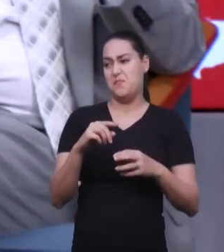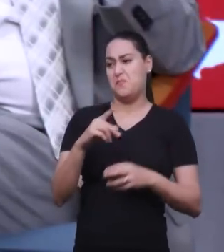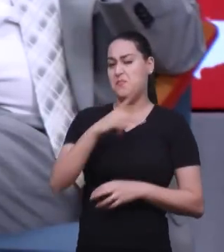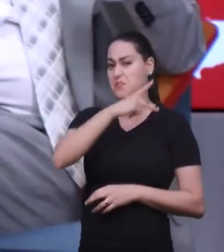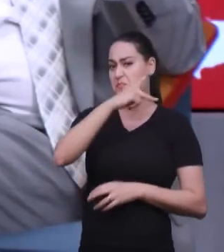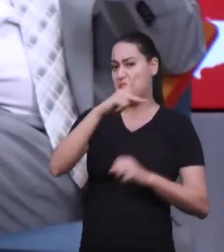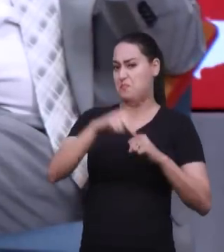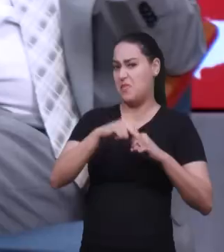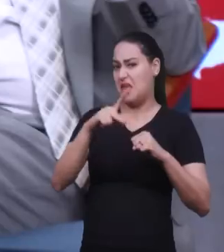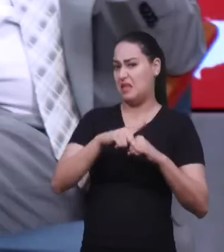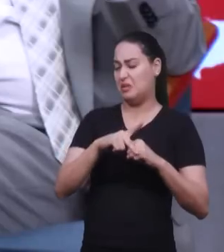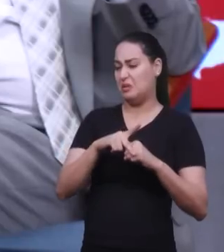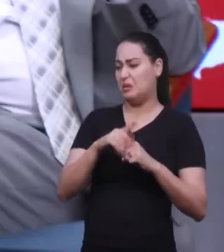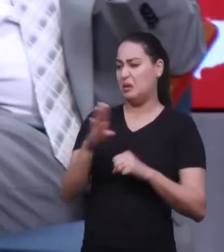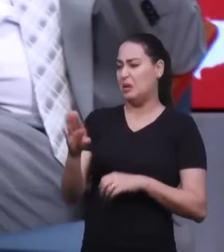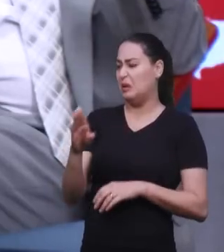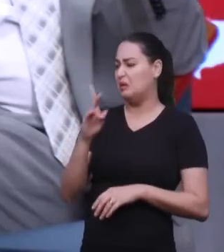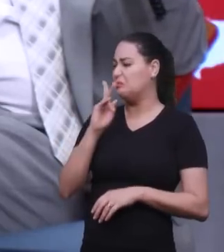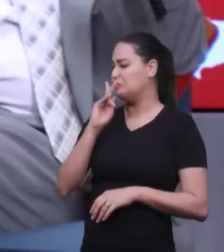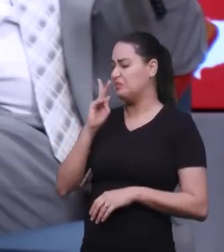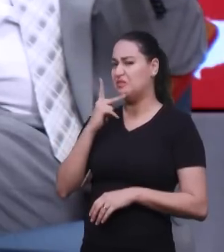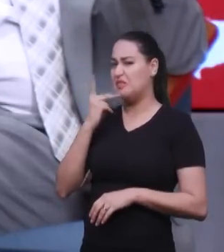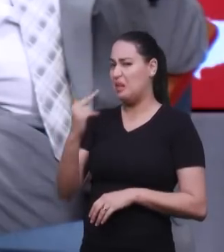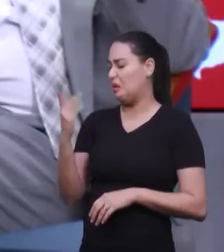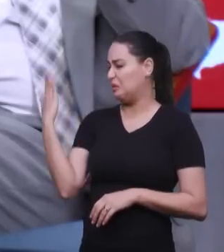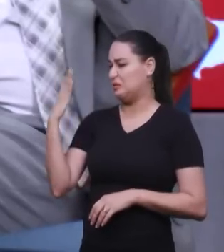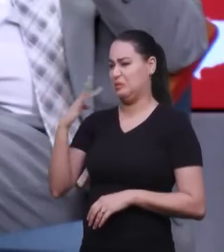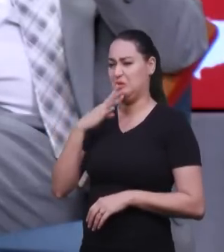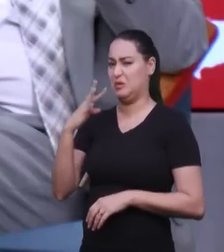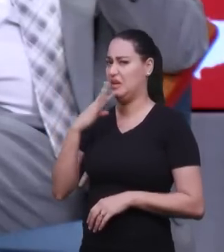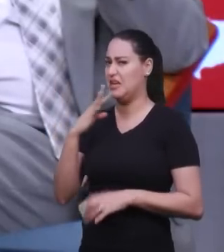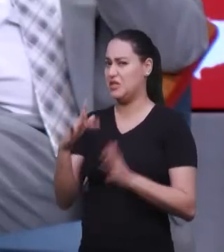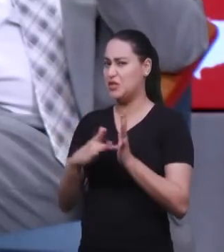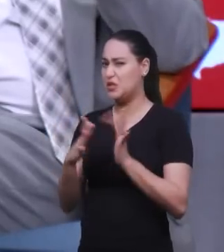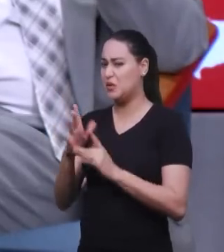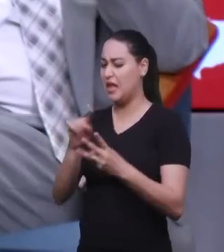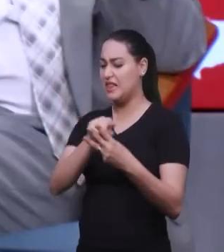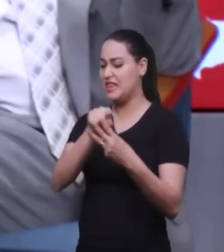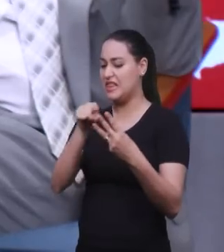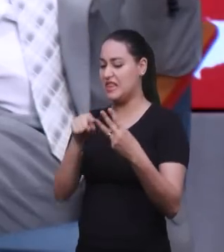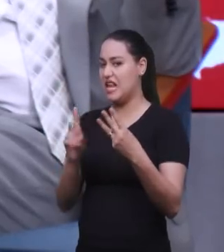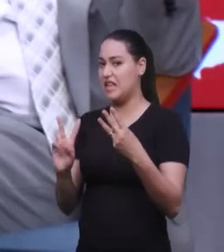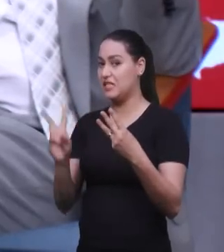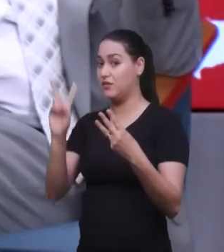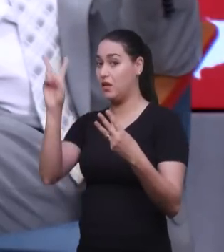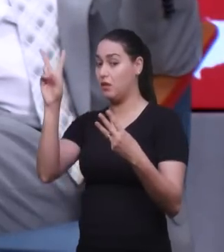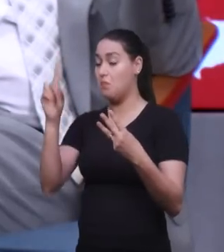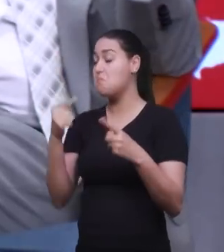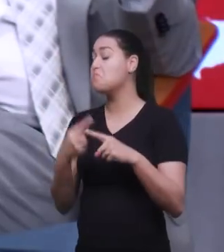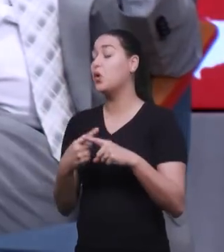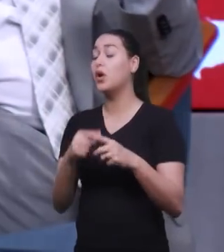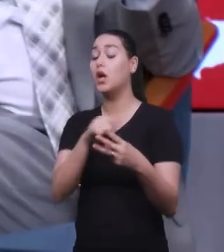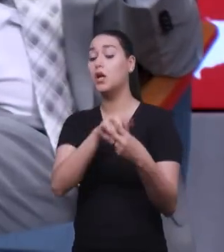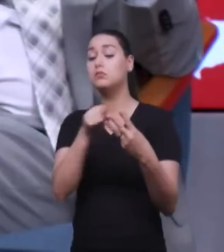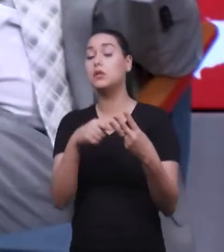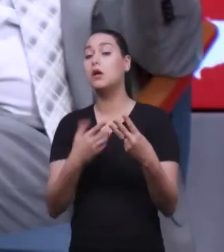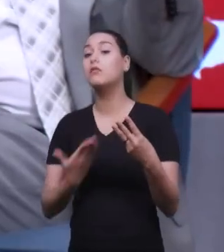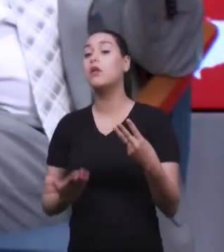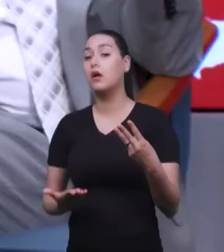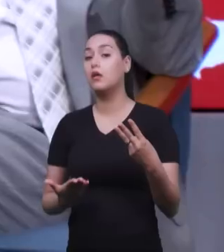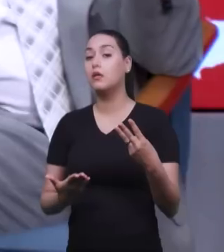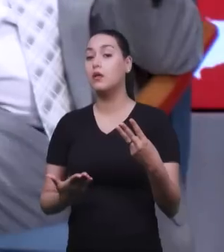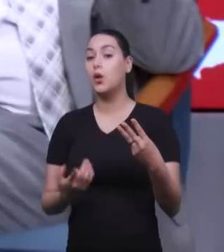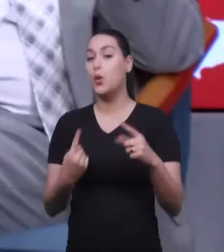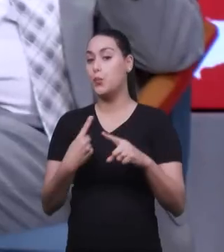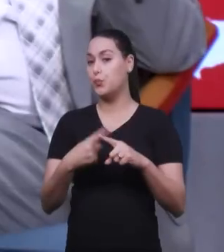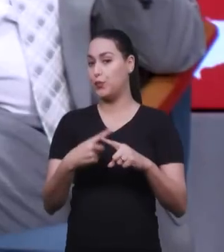Pedro negou Jesus 3 vezes. Por que 3 vezes? Nós já falamos sobre